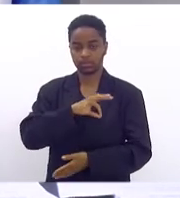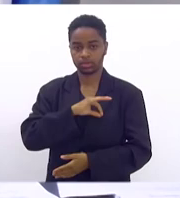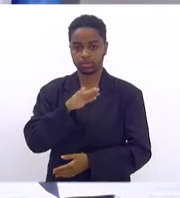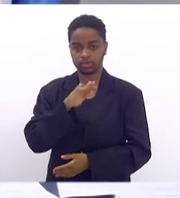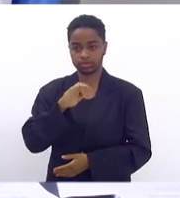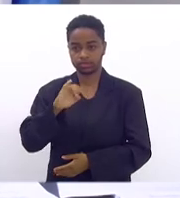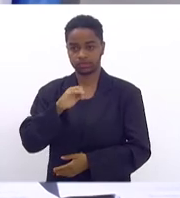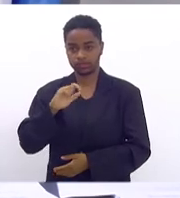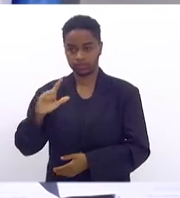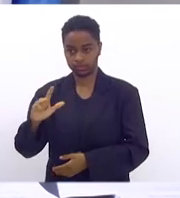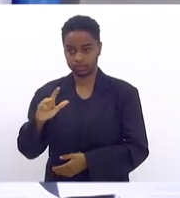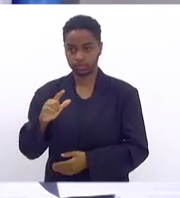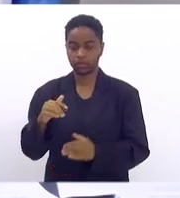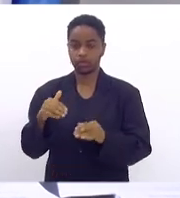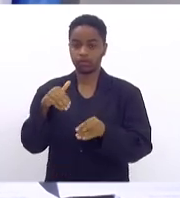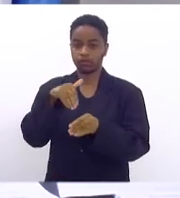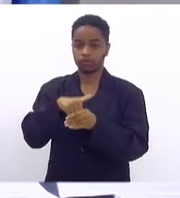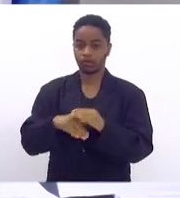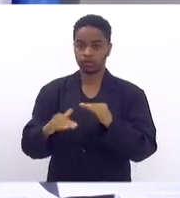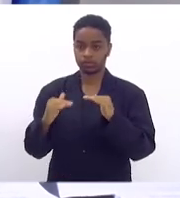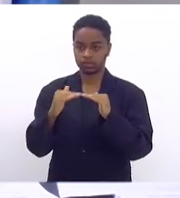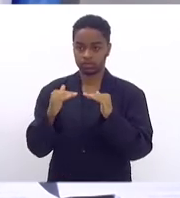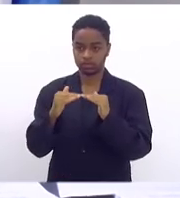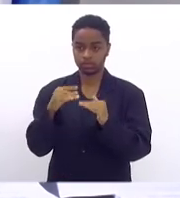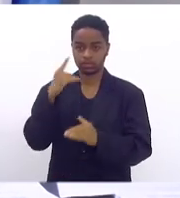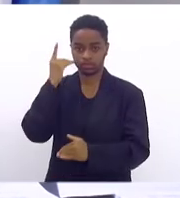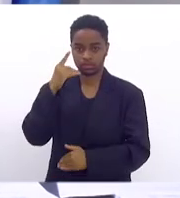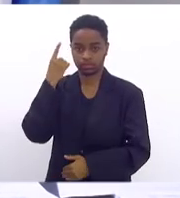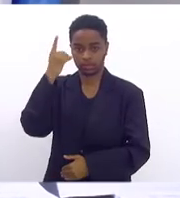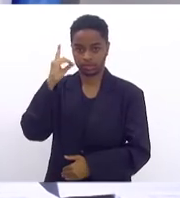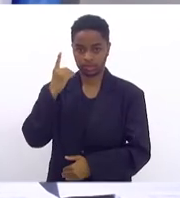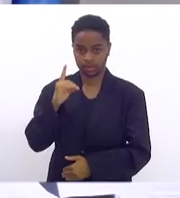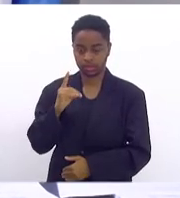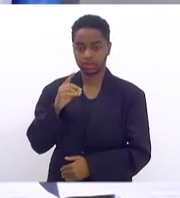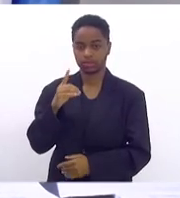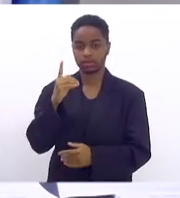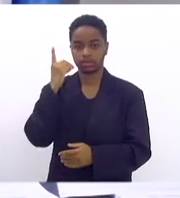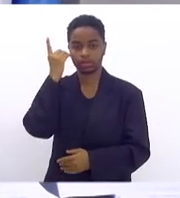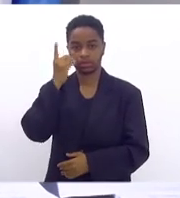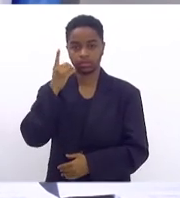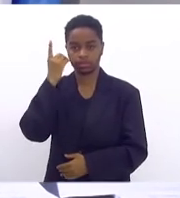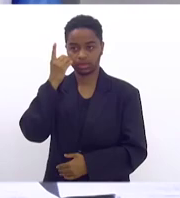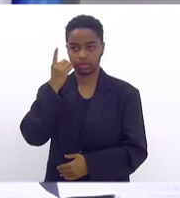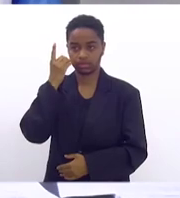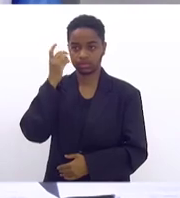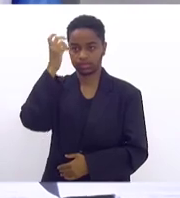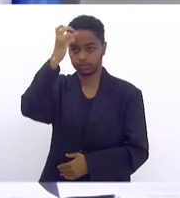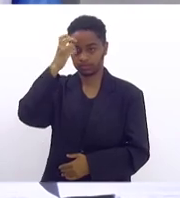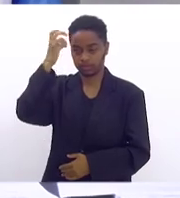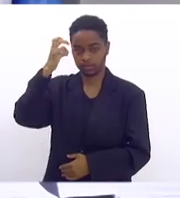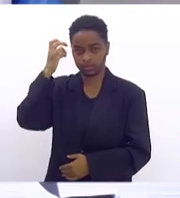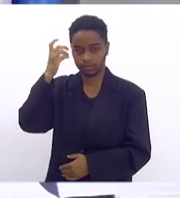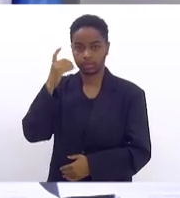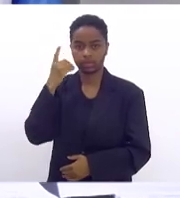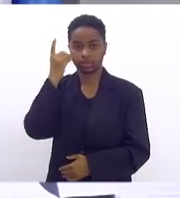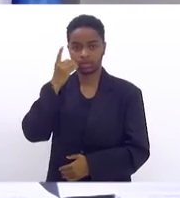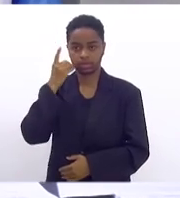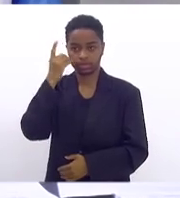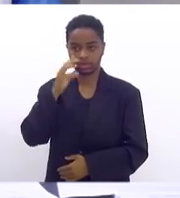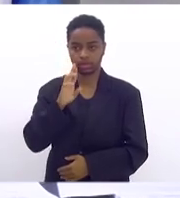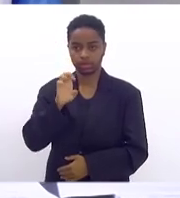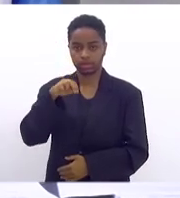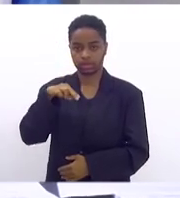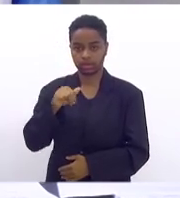Civil. Votos favoráveis, deputada Dani Balbi, deputada Verônica Lima e